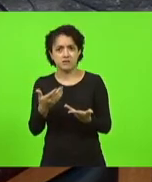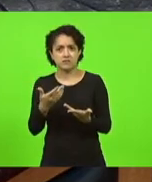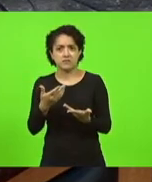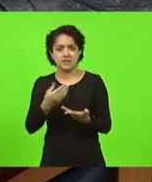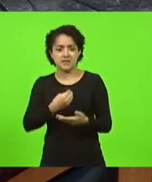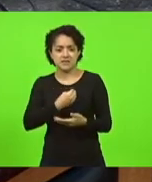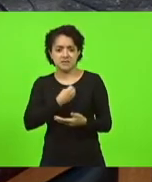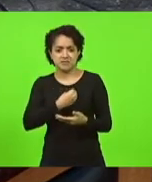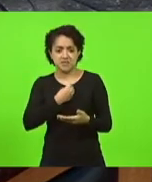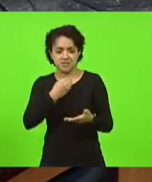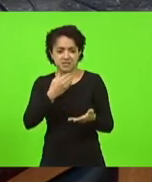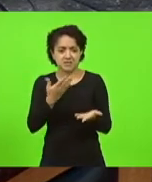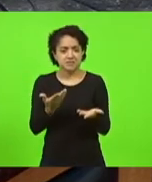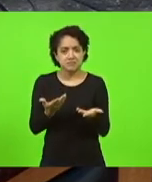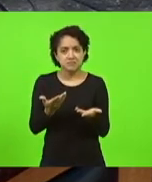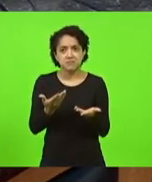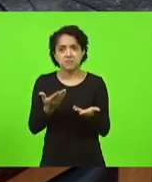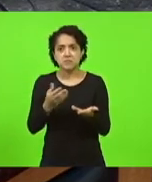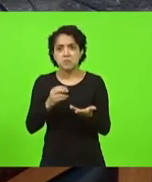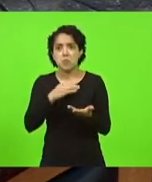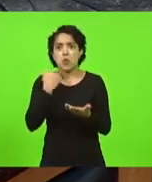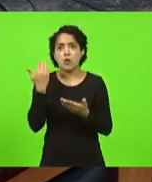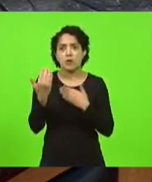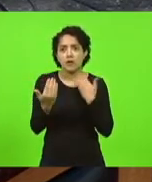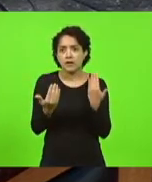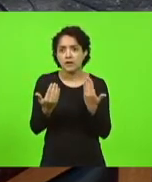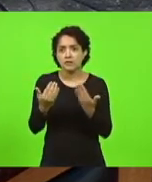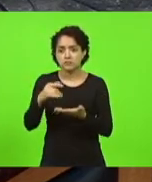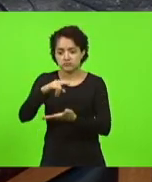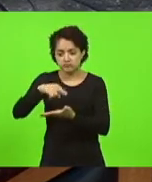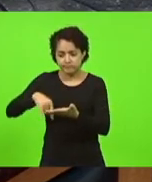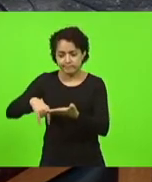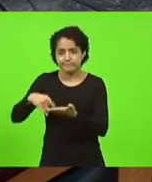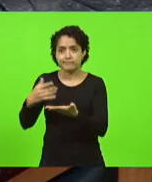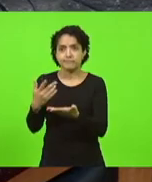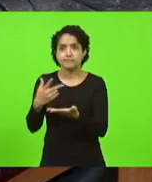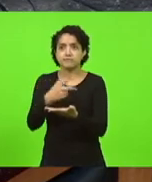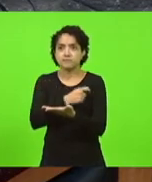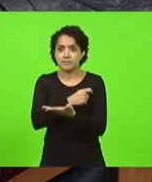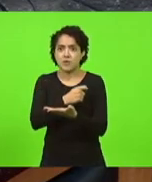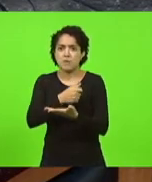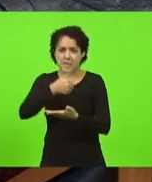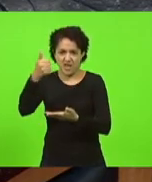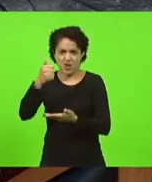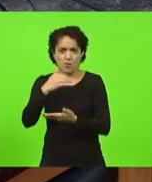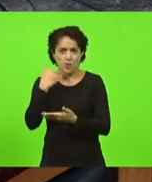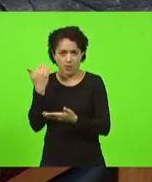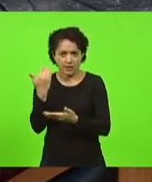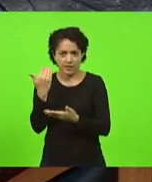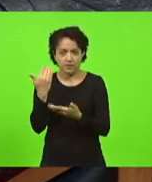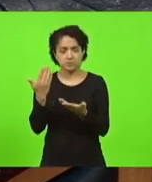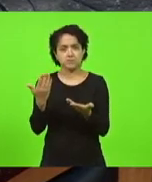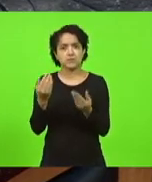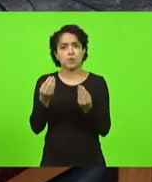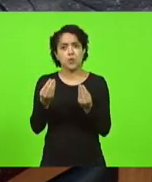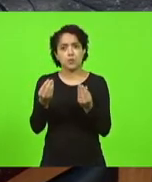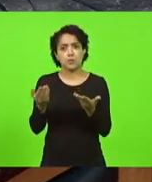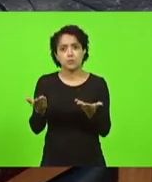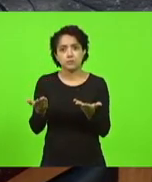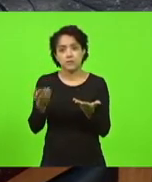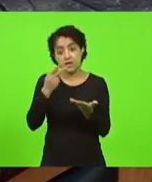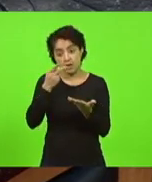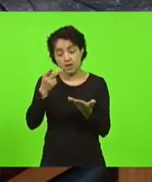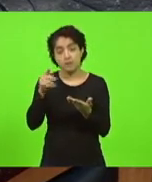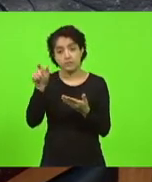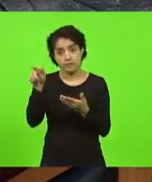O passaporte ou a carteira de vacina tolhe a liberdade, então é preferível morrer. Meu Deus, onde estamos? O que